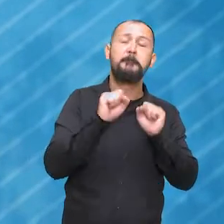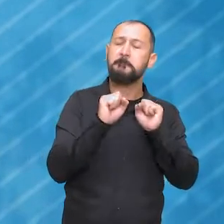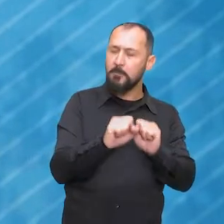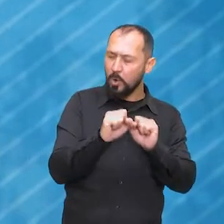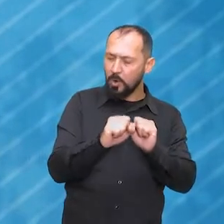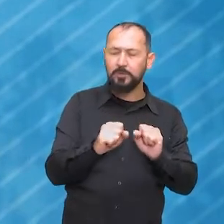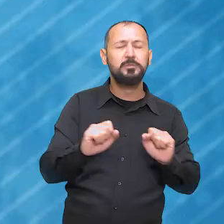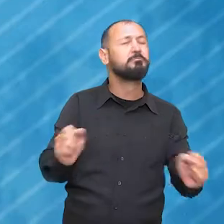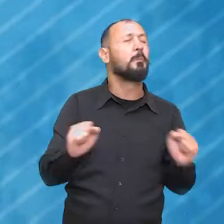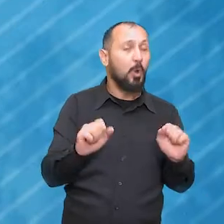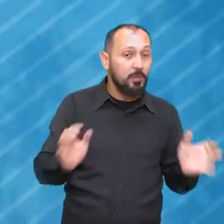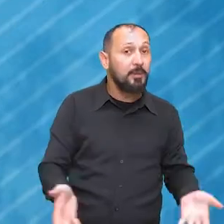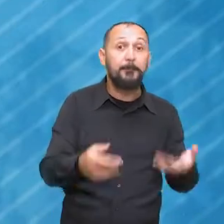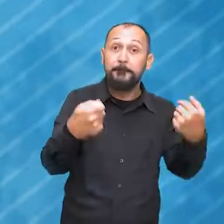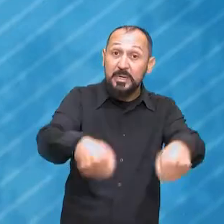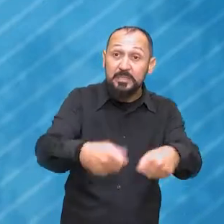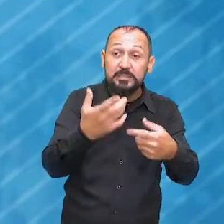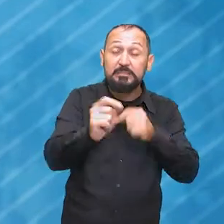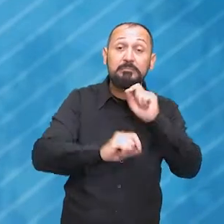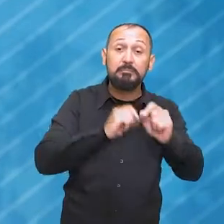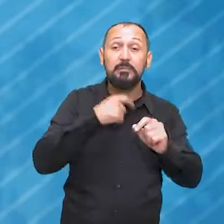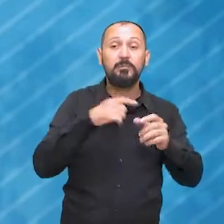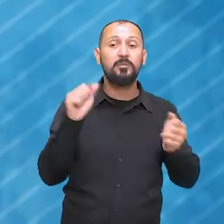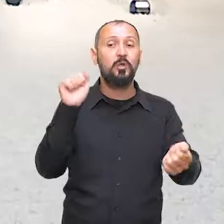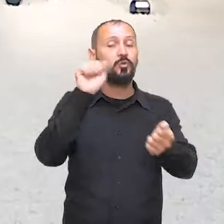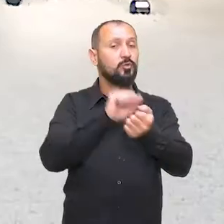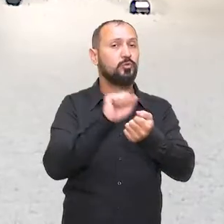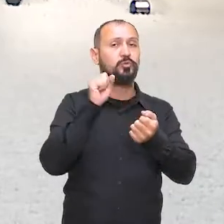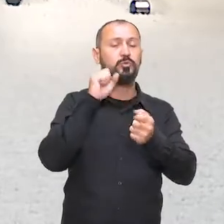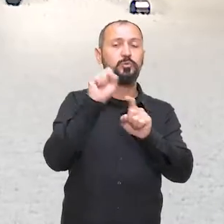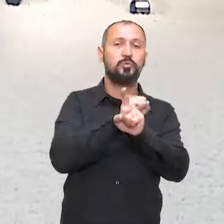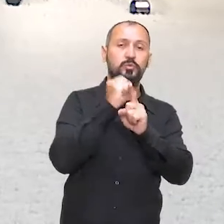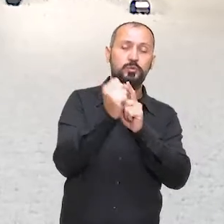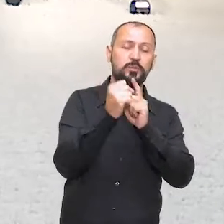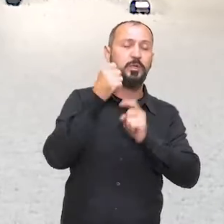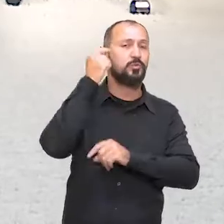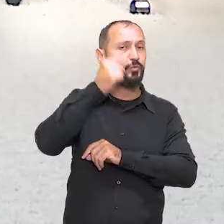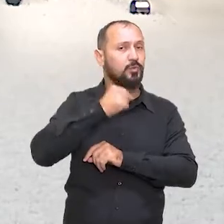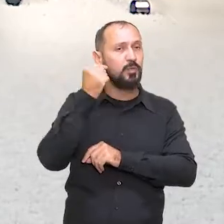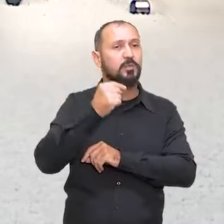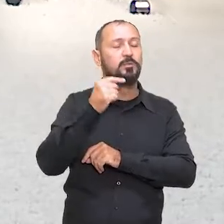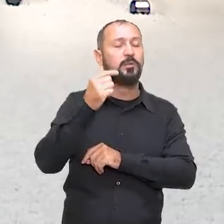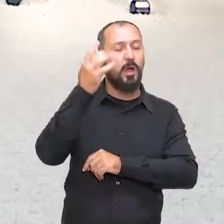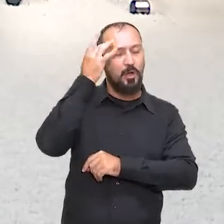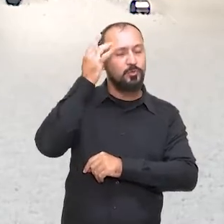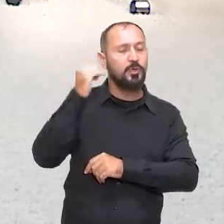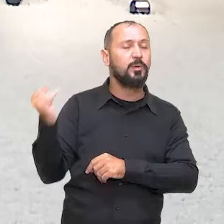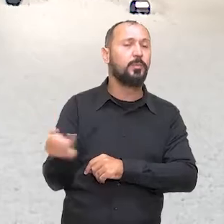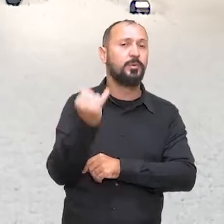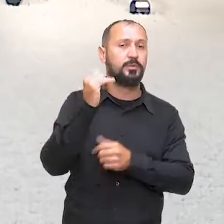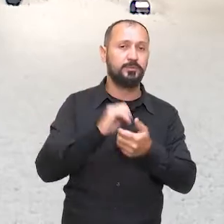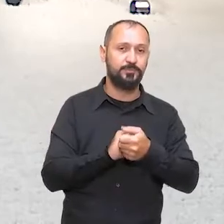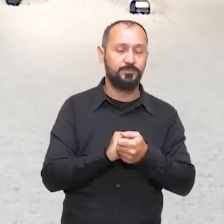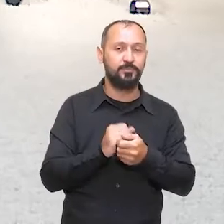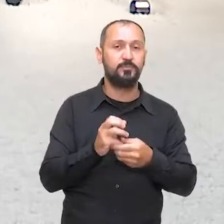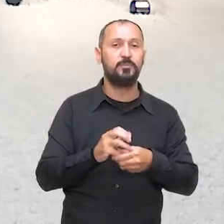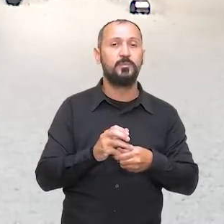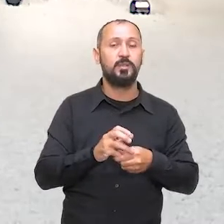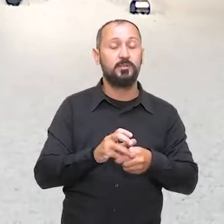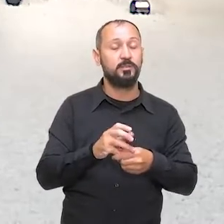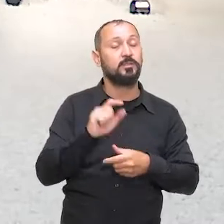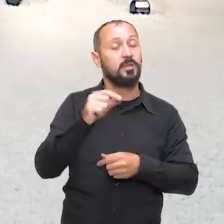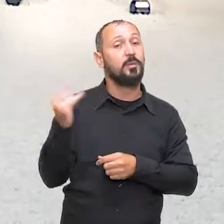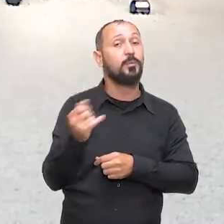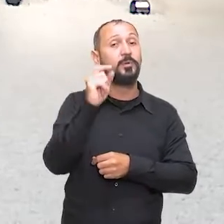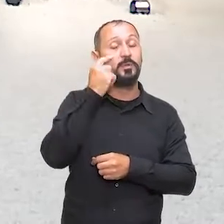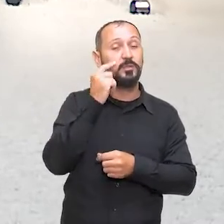no nosso estado, ele pode, não só pode, como deve participar, para se integrar à sociedade, à advocacia local. Eu acho extremamente importante isso. E é